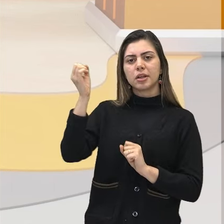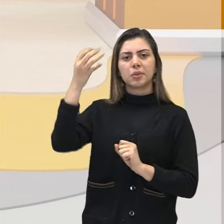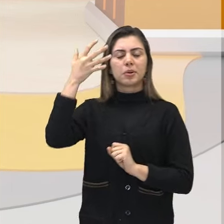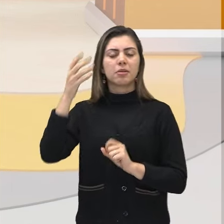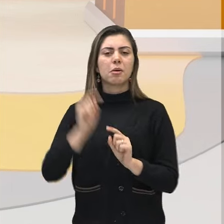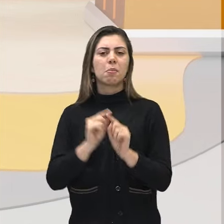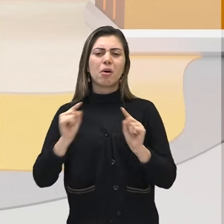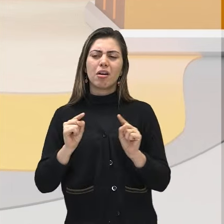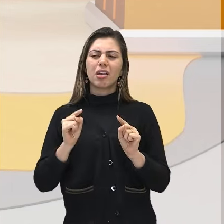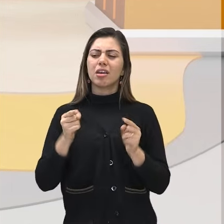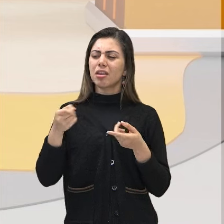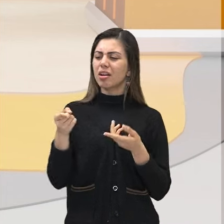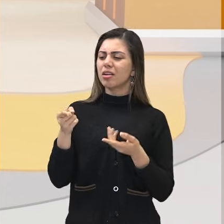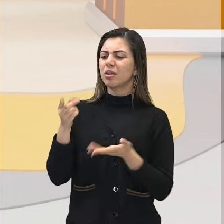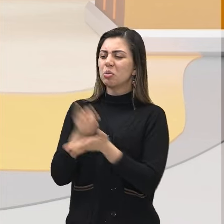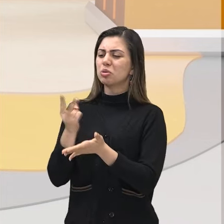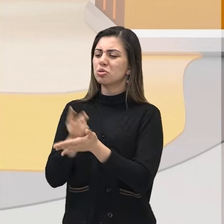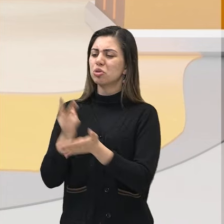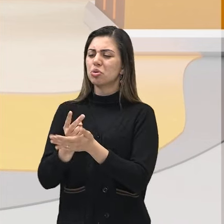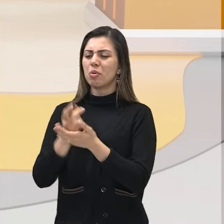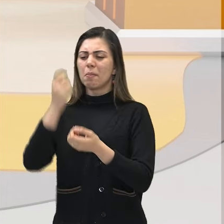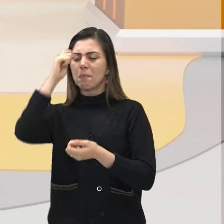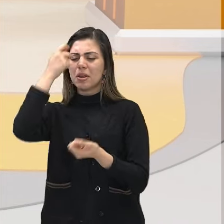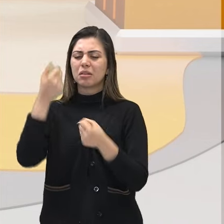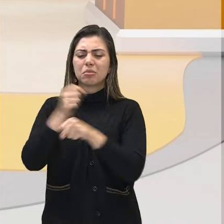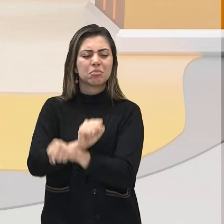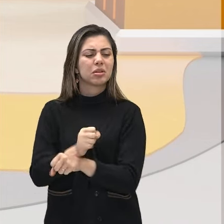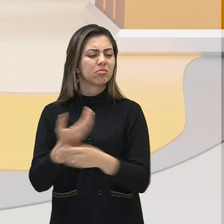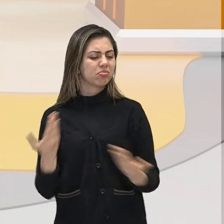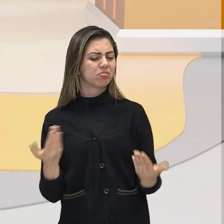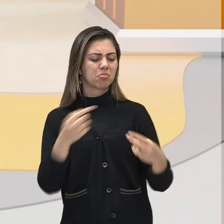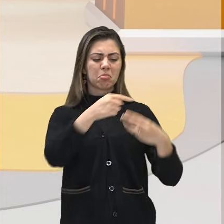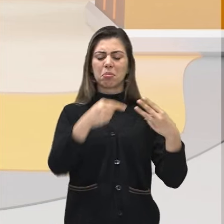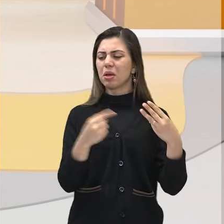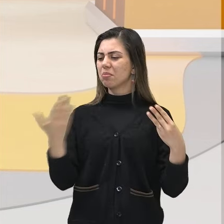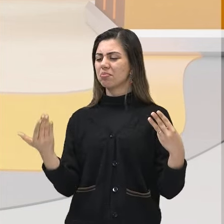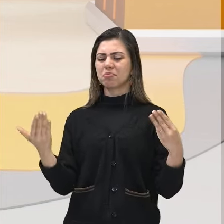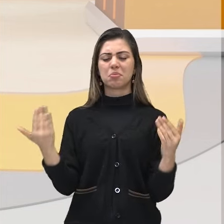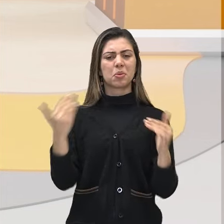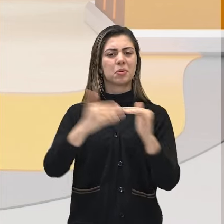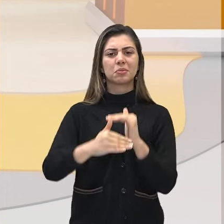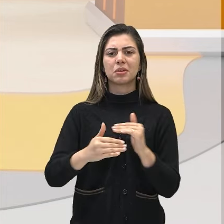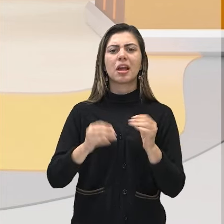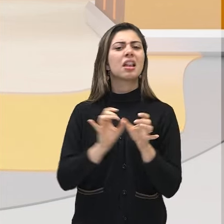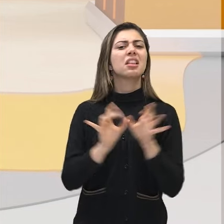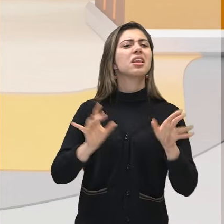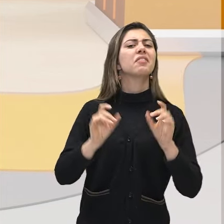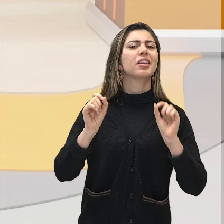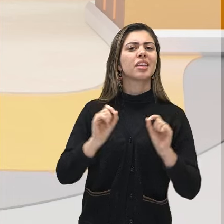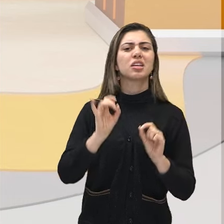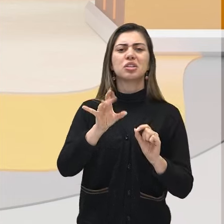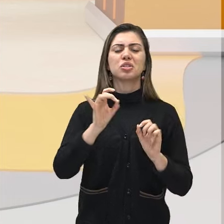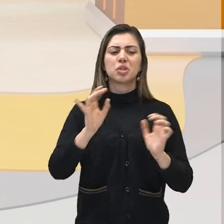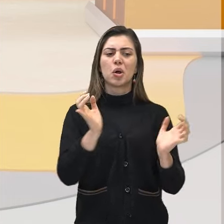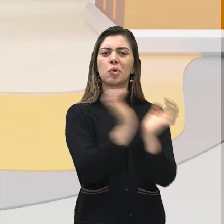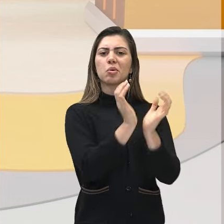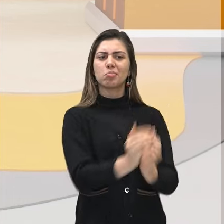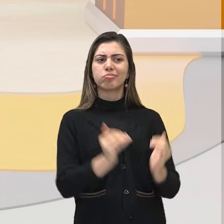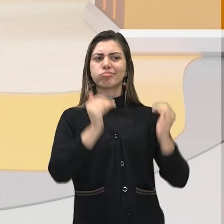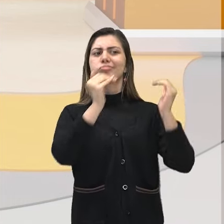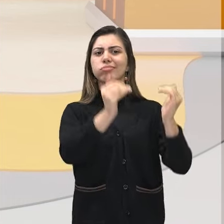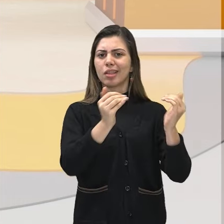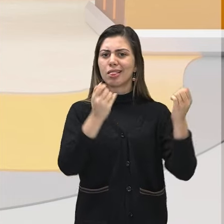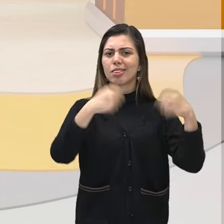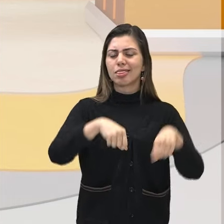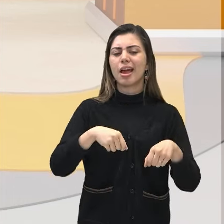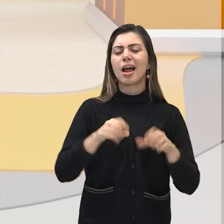escravidão? Então, quem iria conseguir de fato liberdade? Apenas as classes médias e mais altas que conseguiram